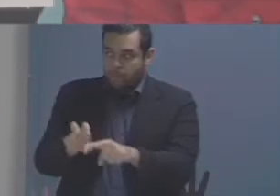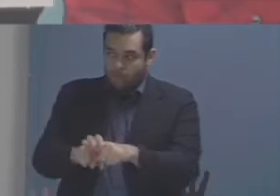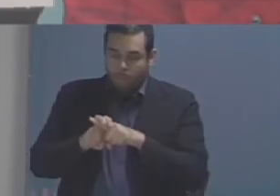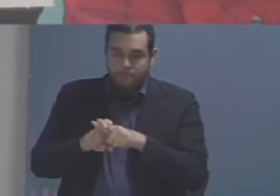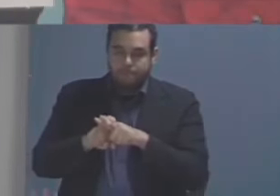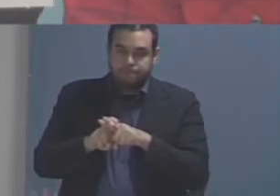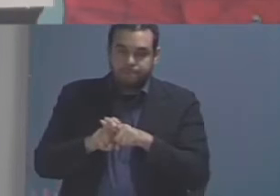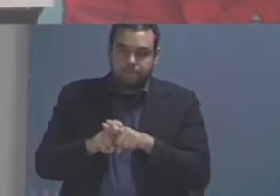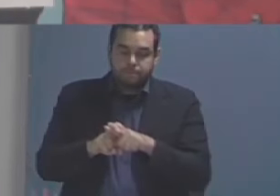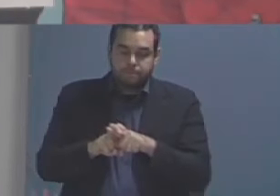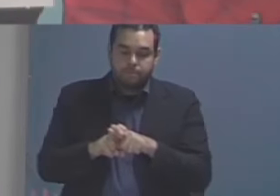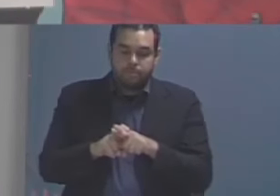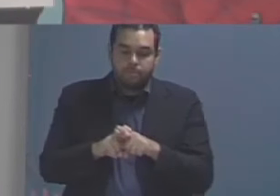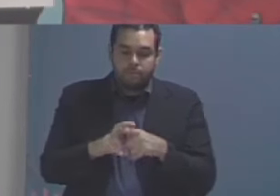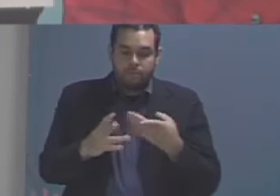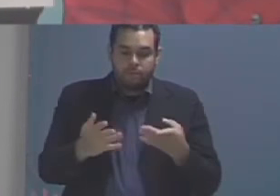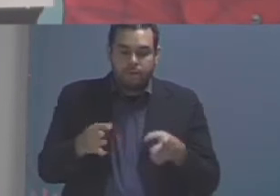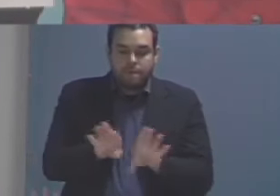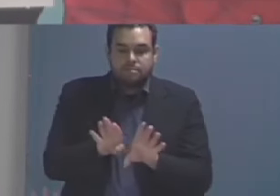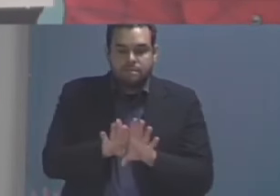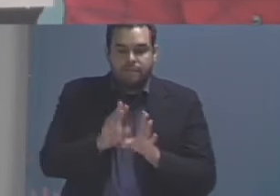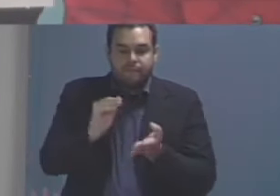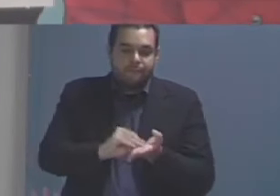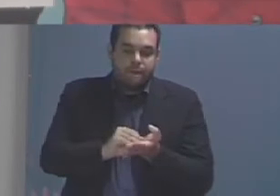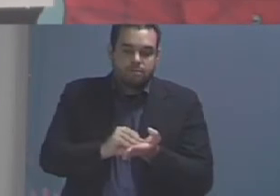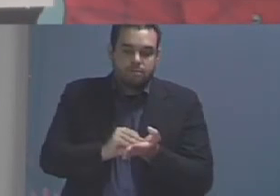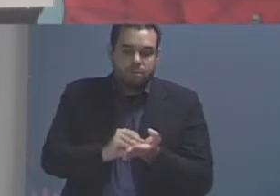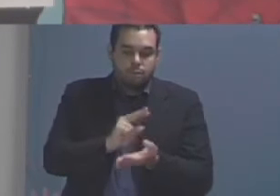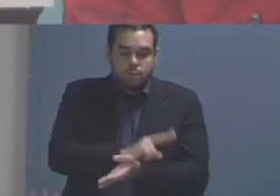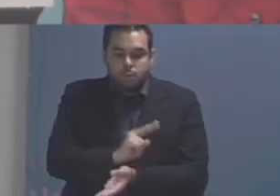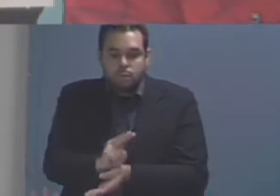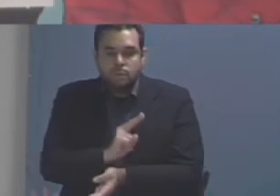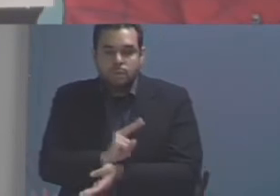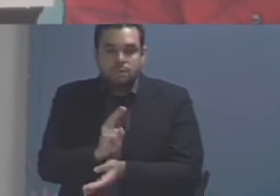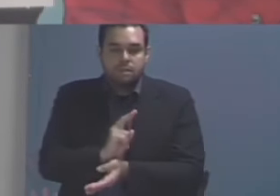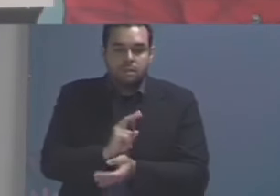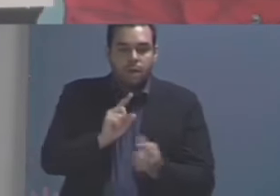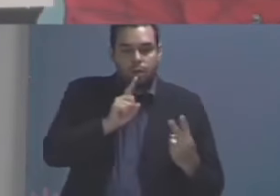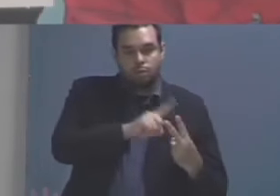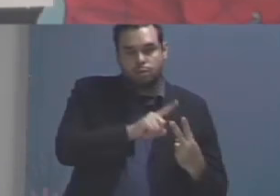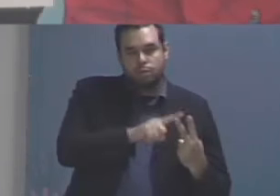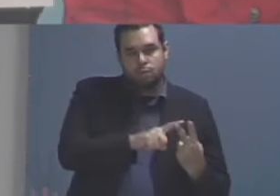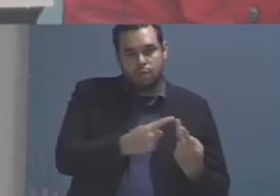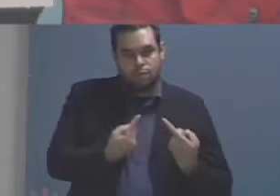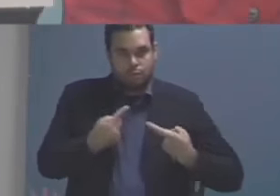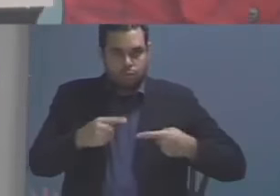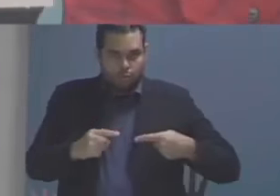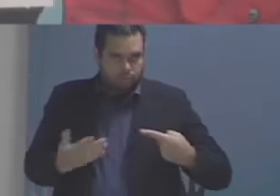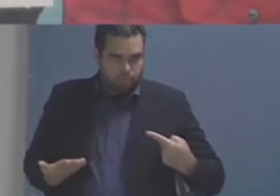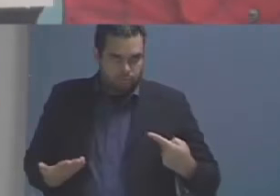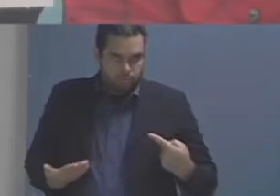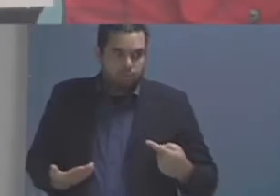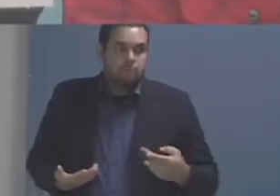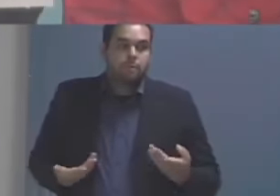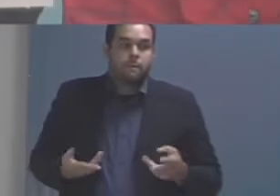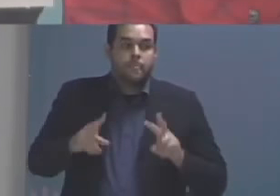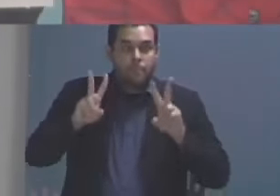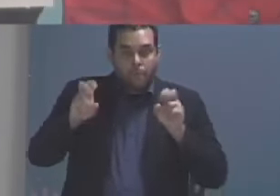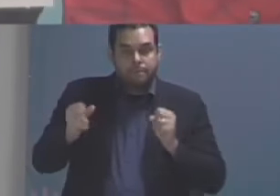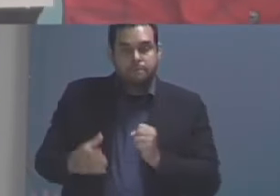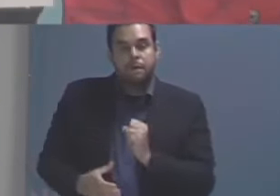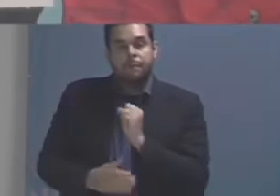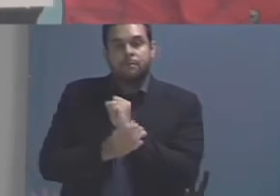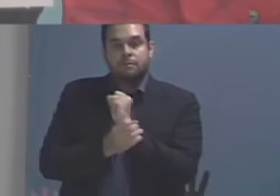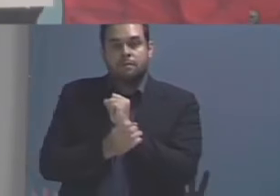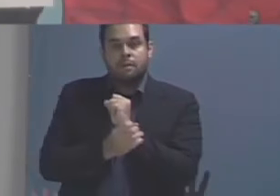sido muito minimizada pelas chapas concorrentes. Em relação ao fortalecer,